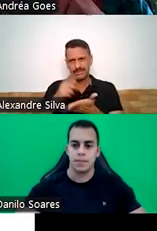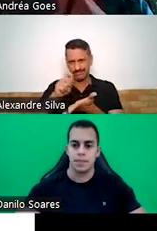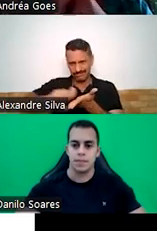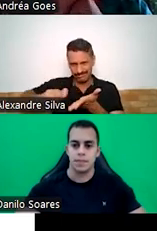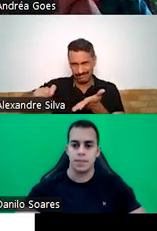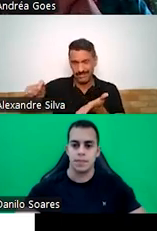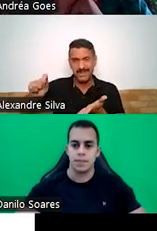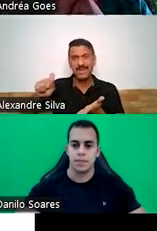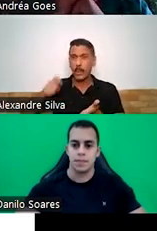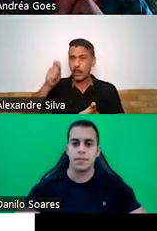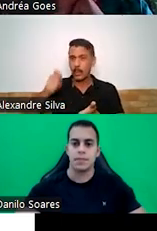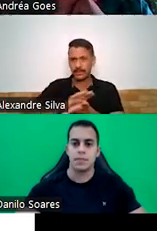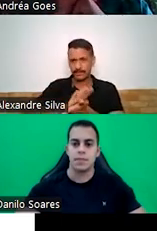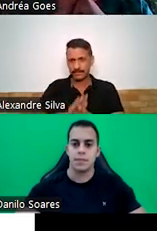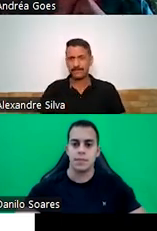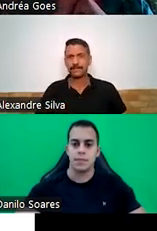uma posição bastante